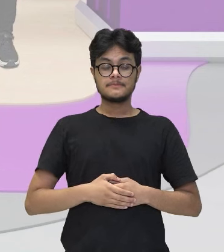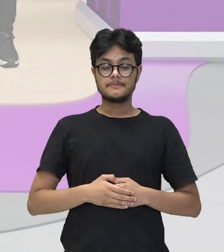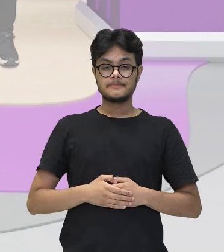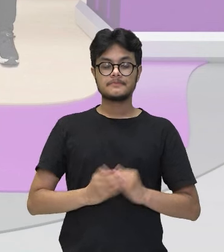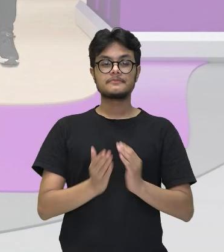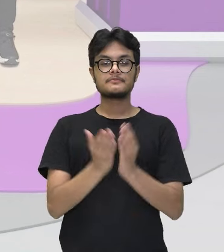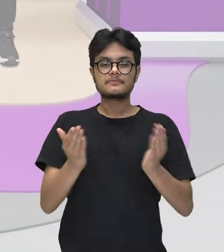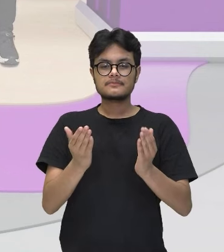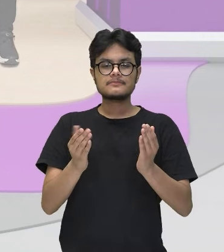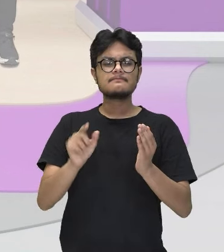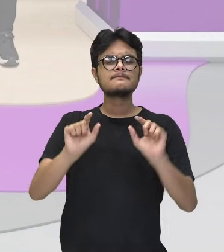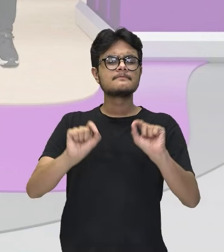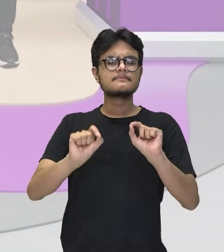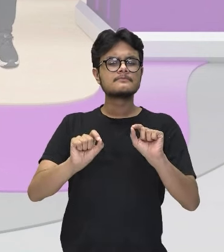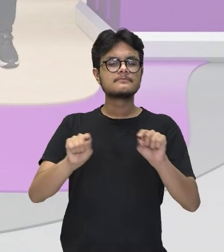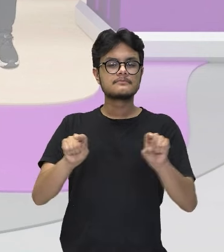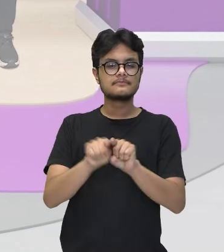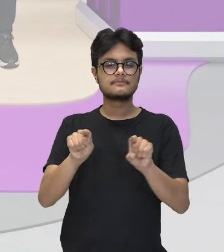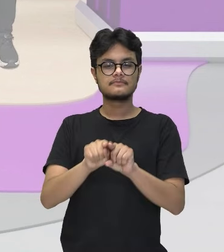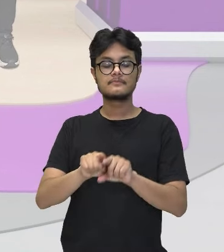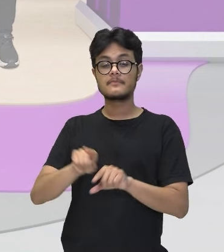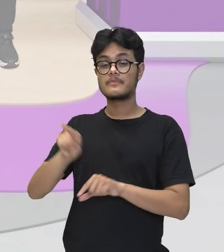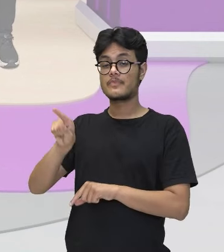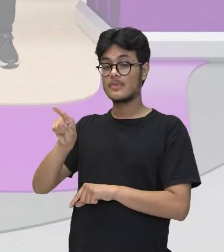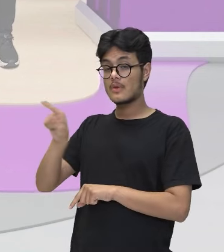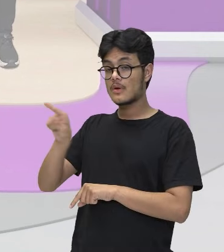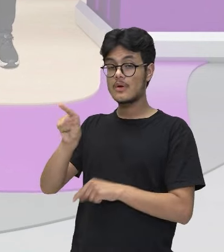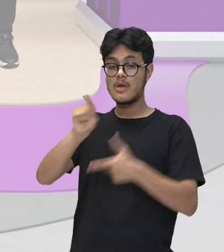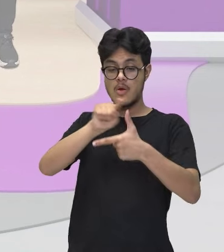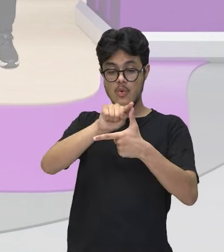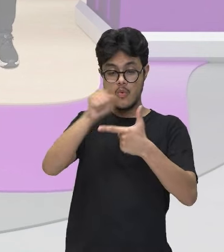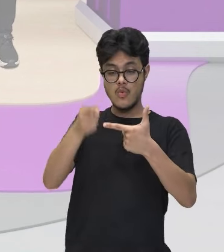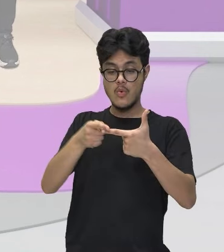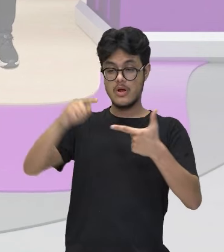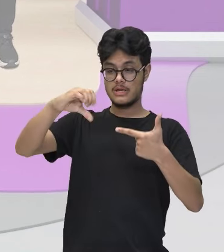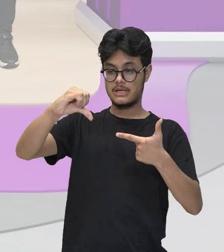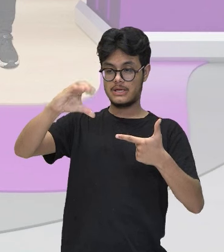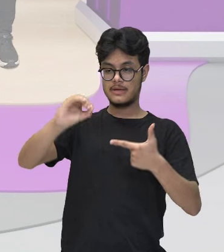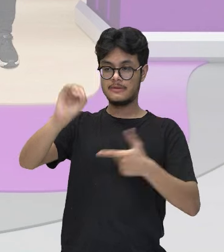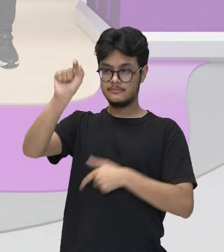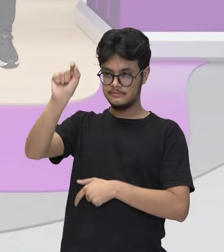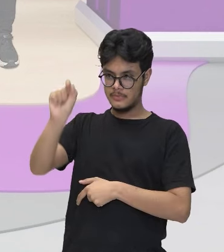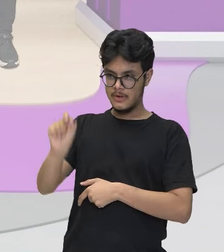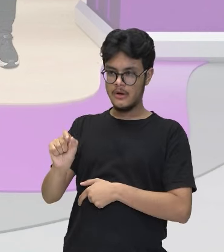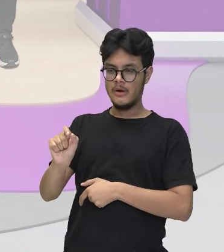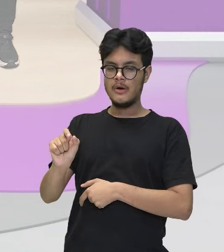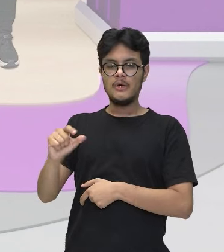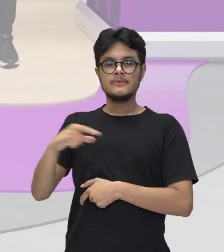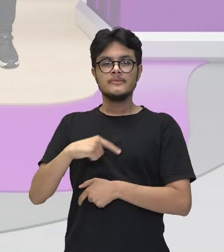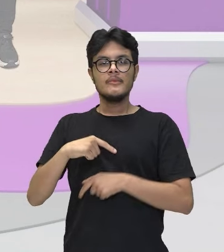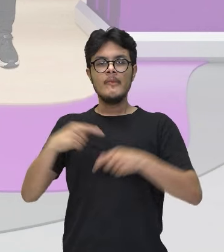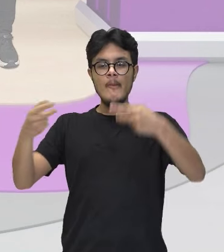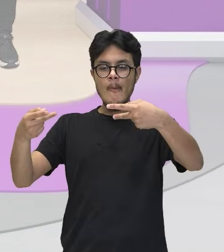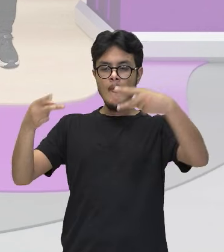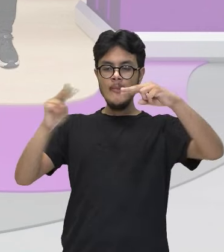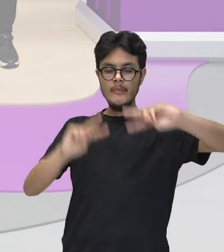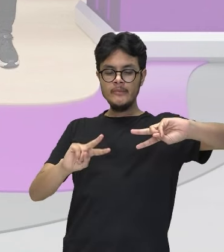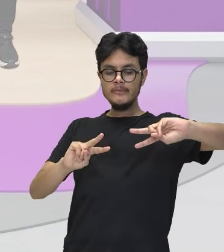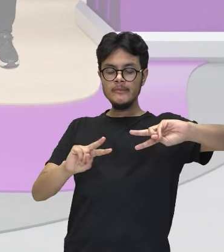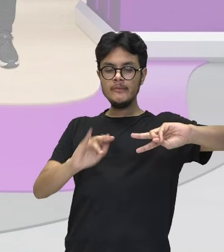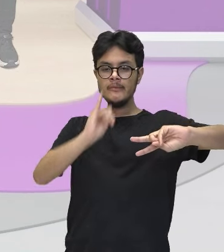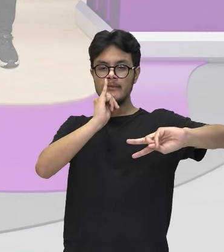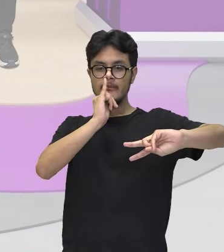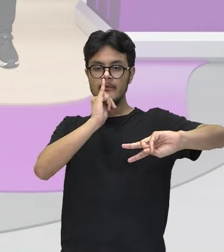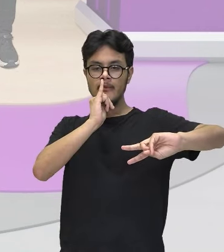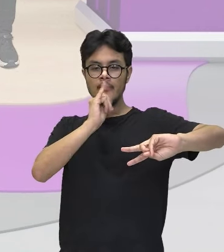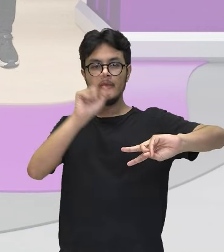do triângulo retângulo é que o ângulo reto, ele sempre está oposto ao lado da hipotenusa. Então, a hipotenusa é o